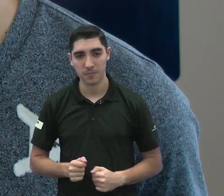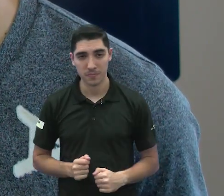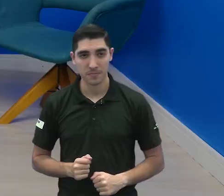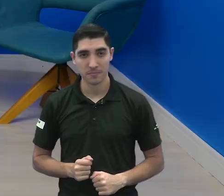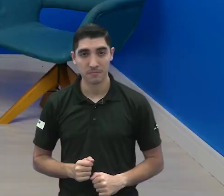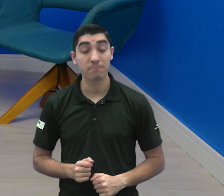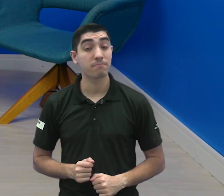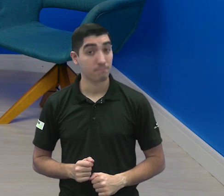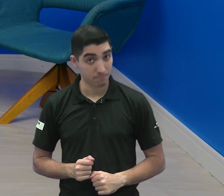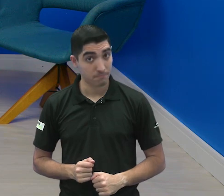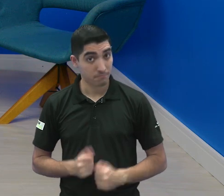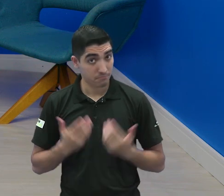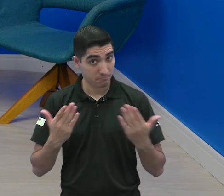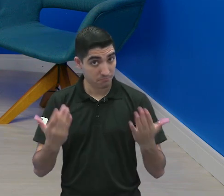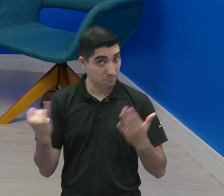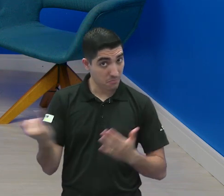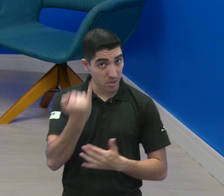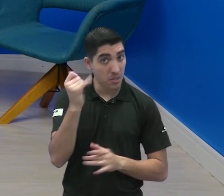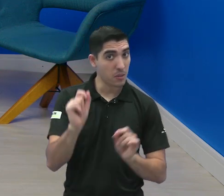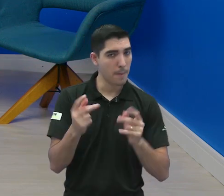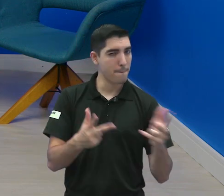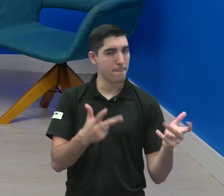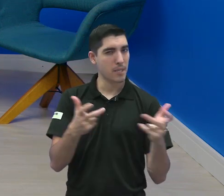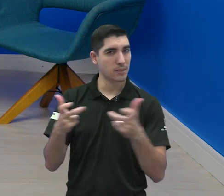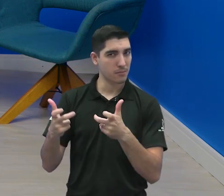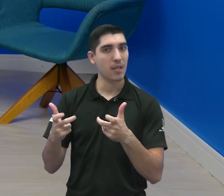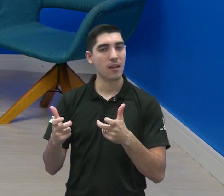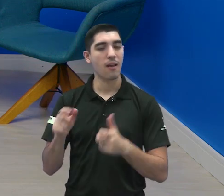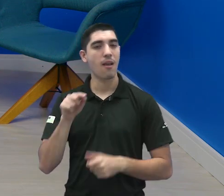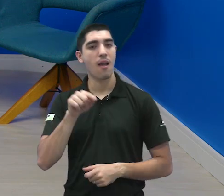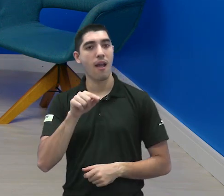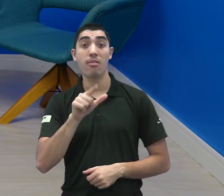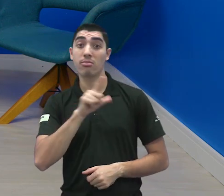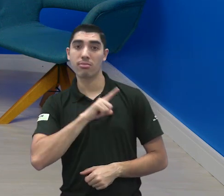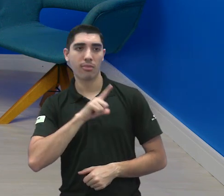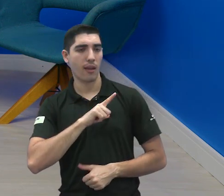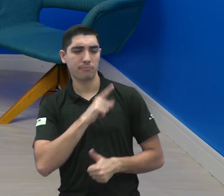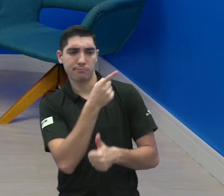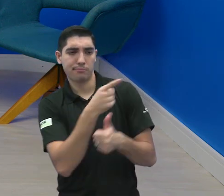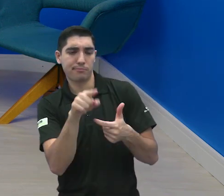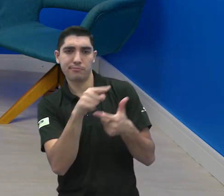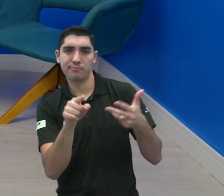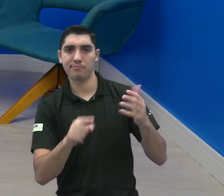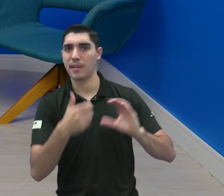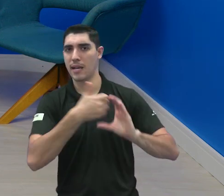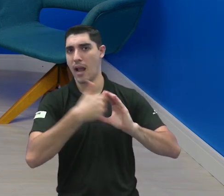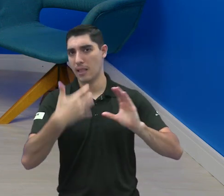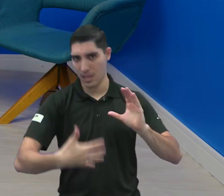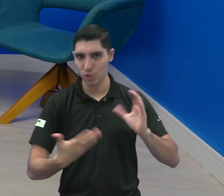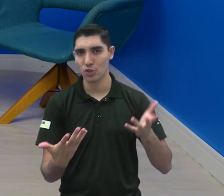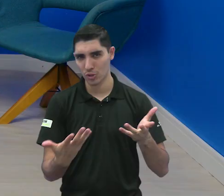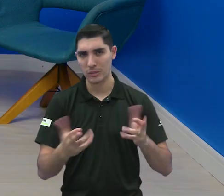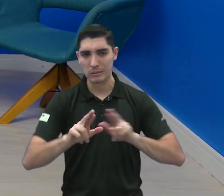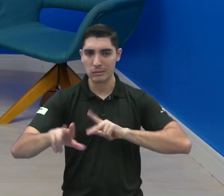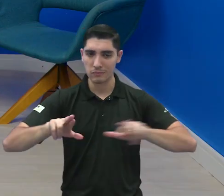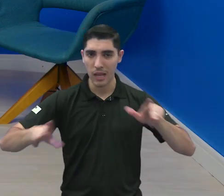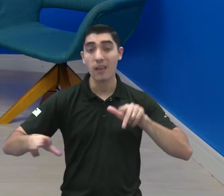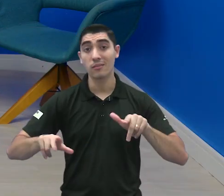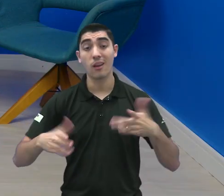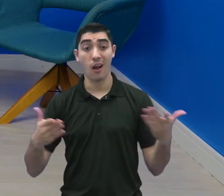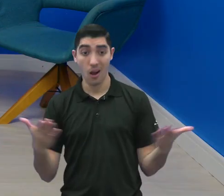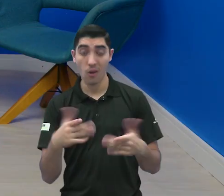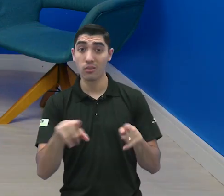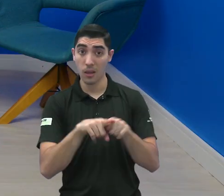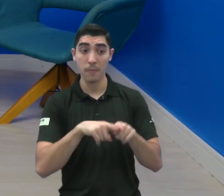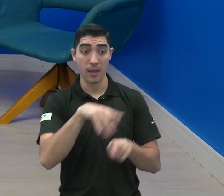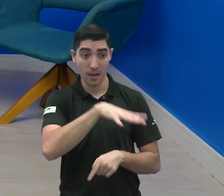menor. Importante a gente entender que esse movimento tem várias frentes diferentes, como a gente disse, né? Também chega